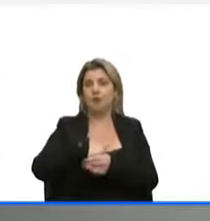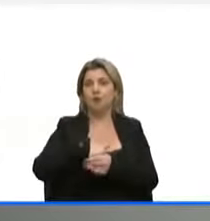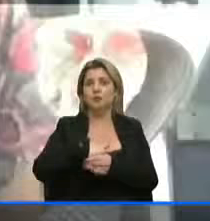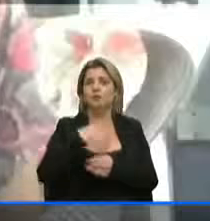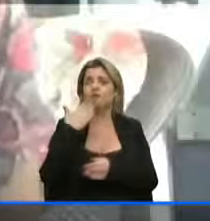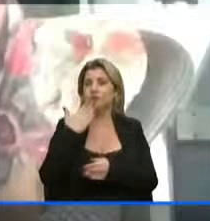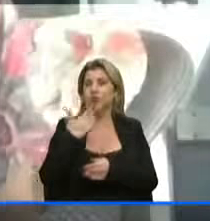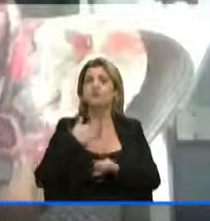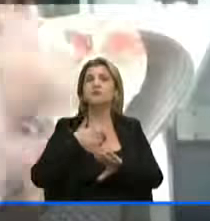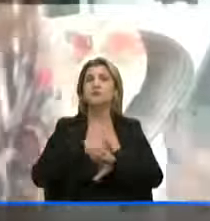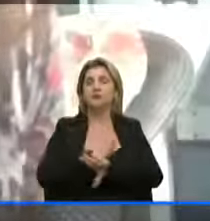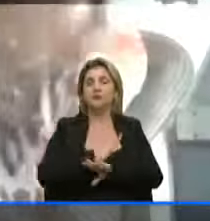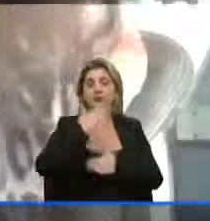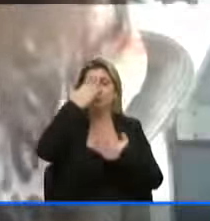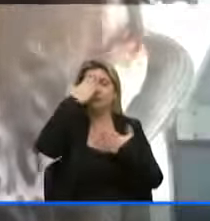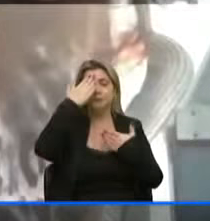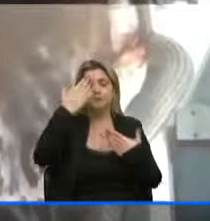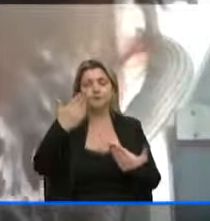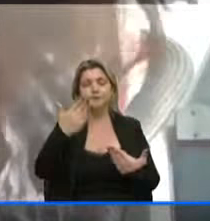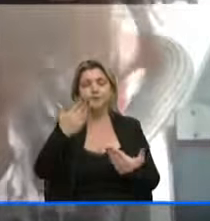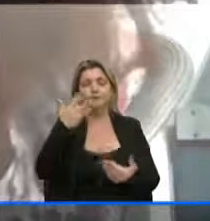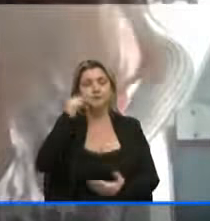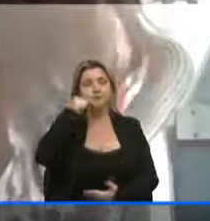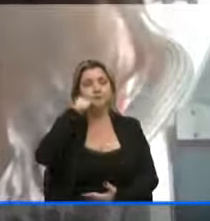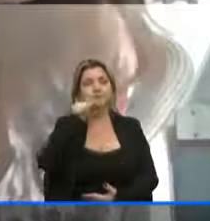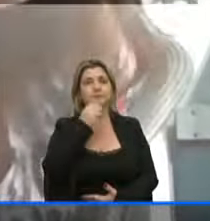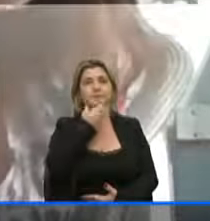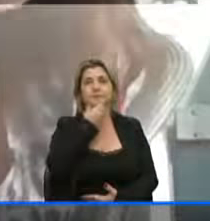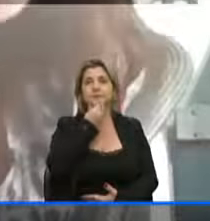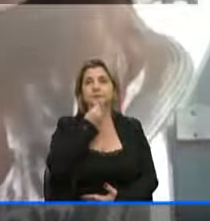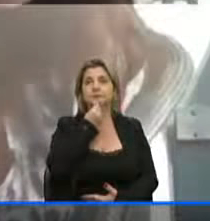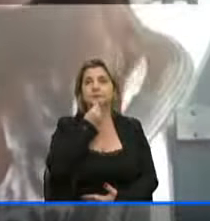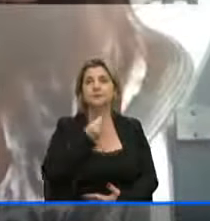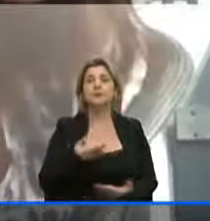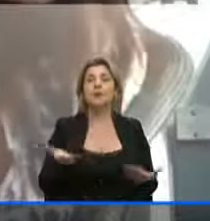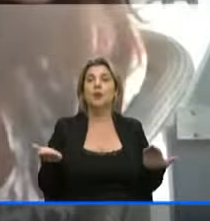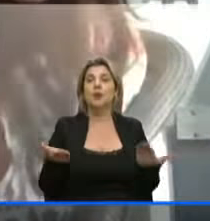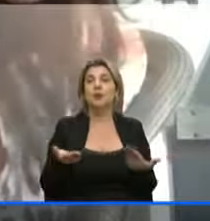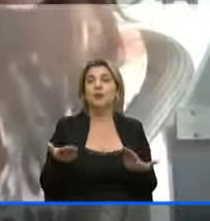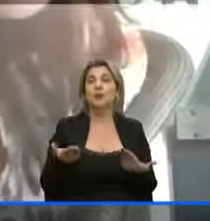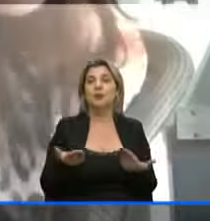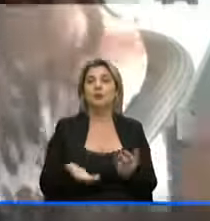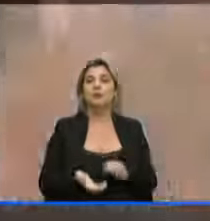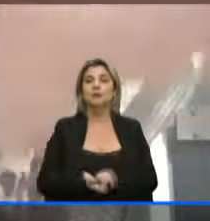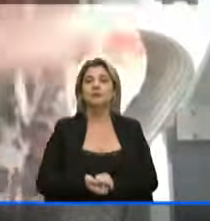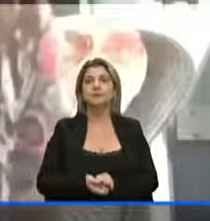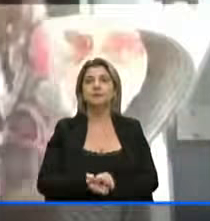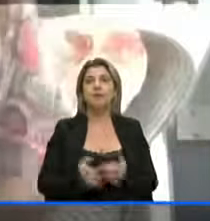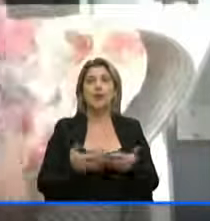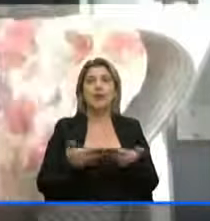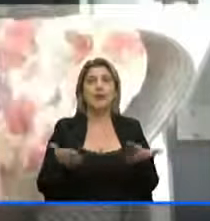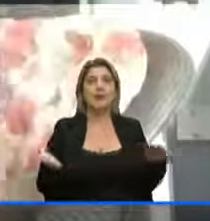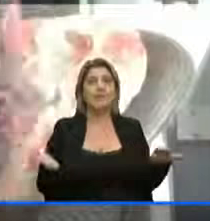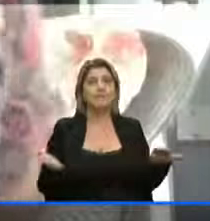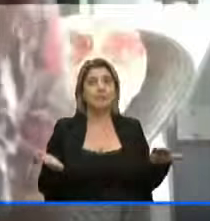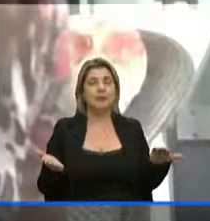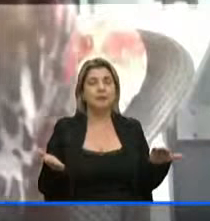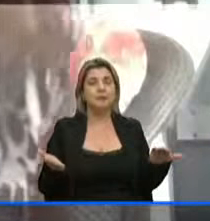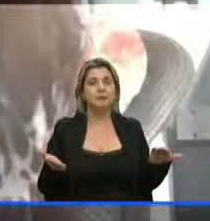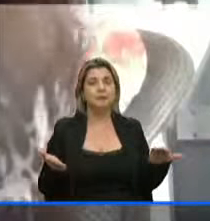audiência pública. Agradeço aos senhores e senhoras. E coloco a palavra, então, aberto para os senhores e